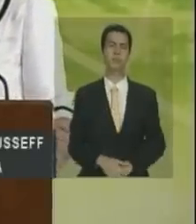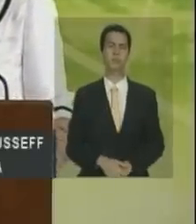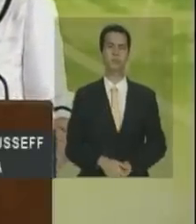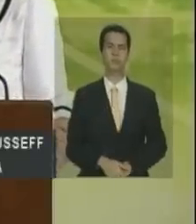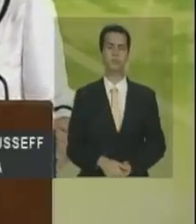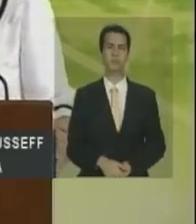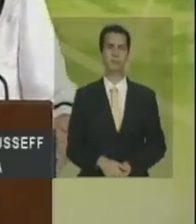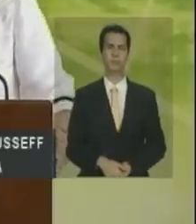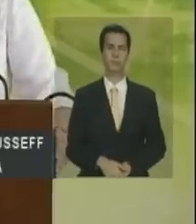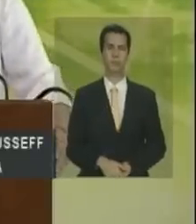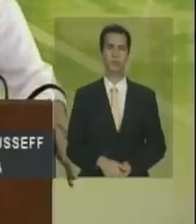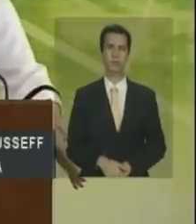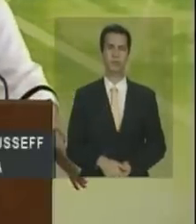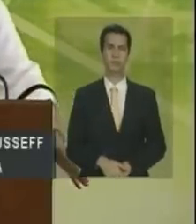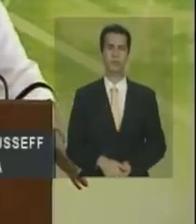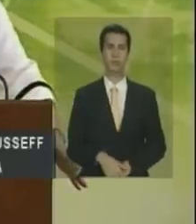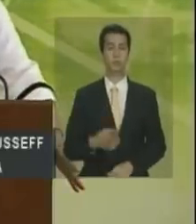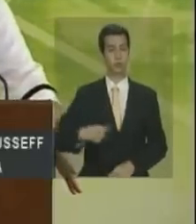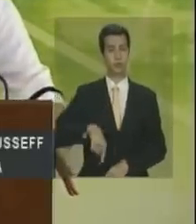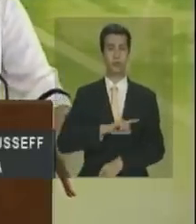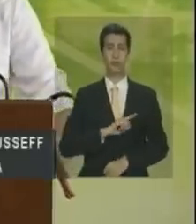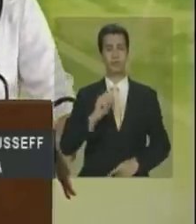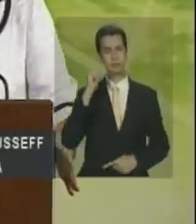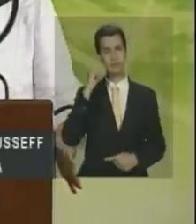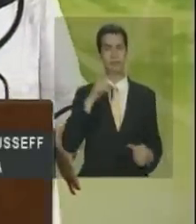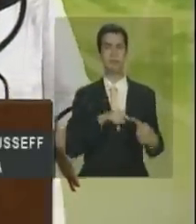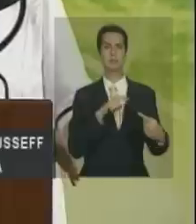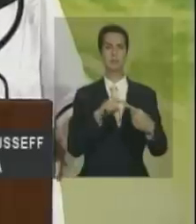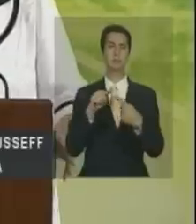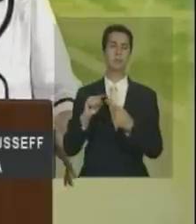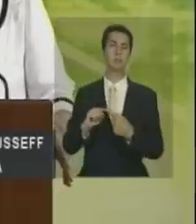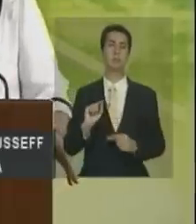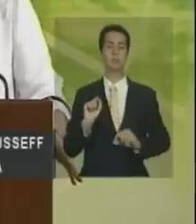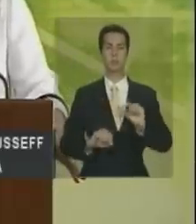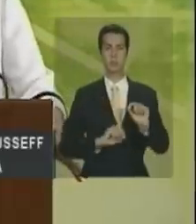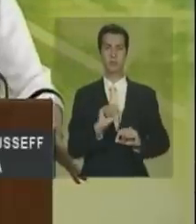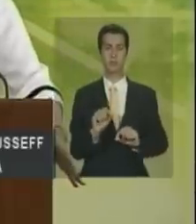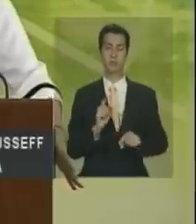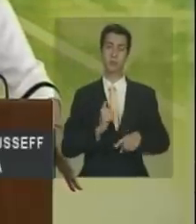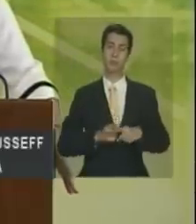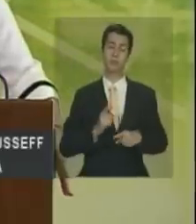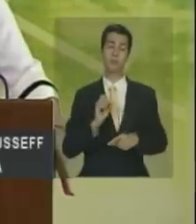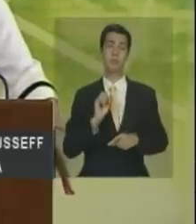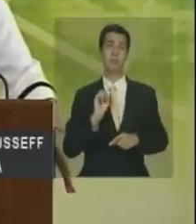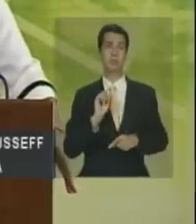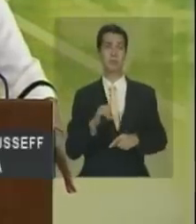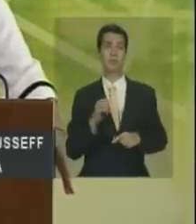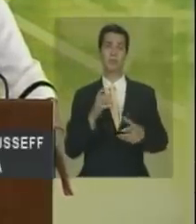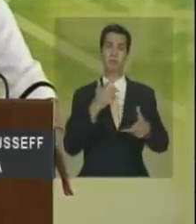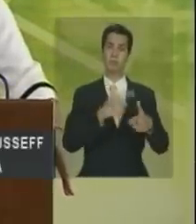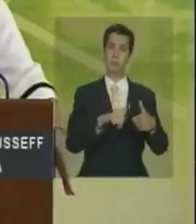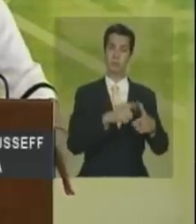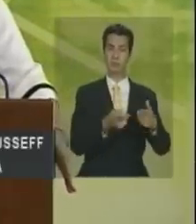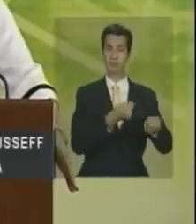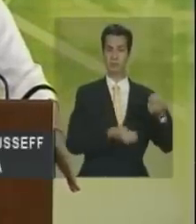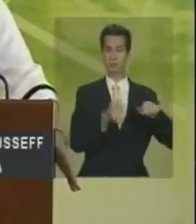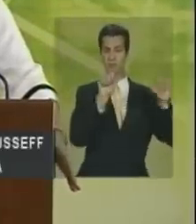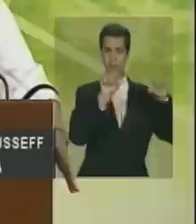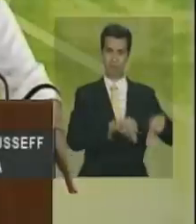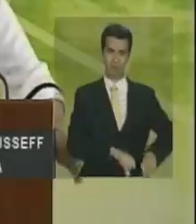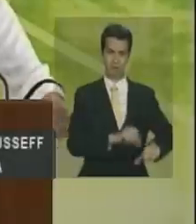convicção que nós compartilhamos é de que a melhor saída para a crise gerada nos